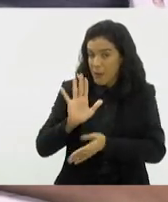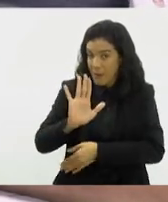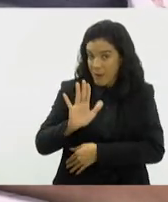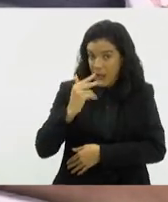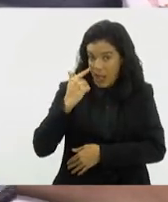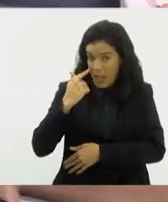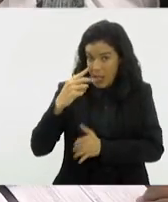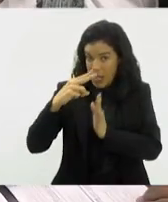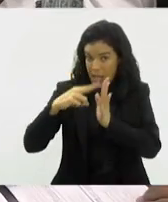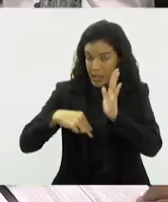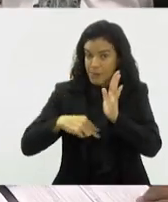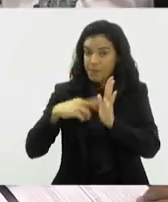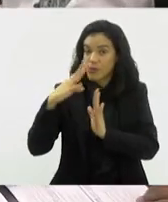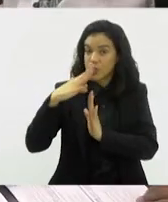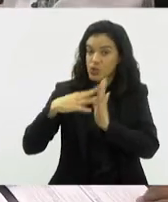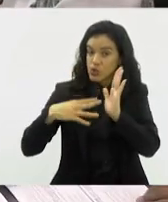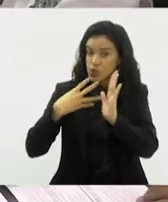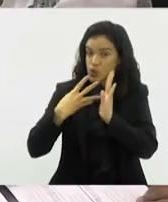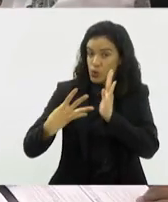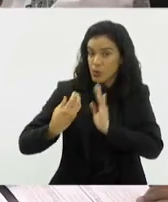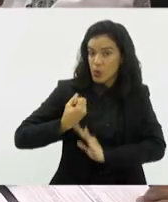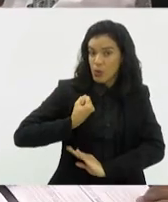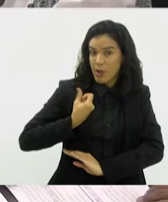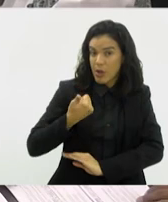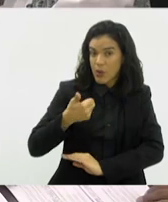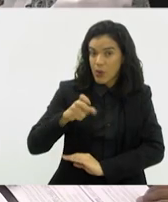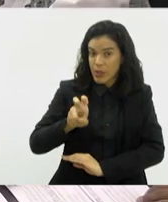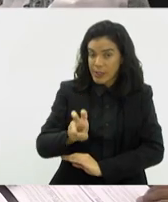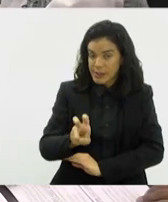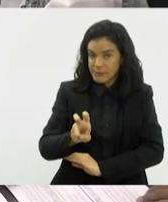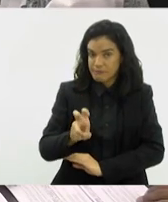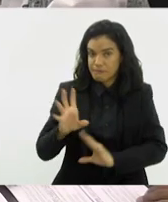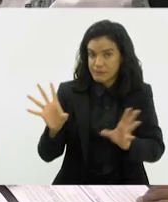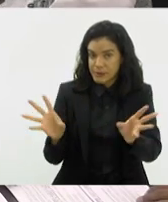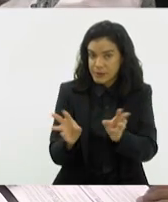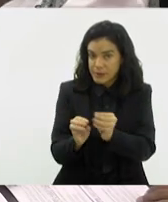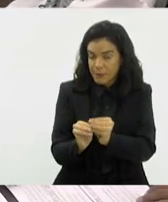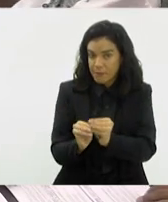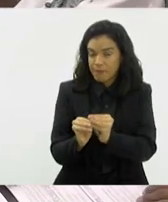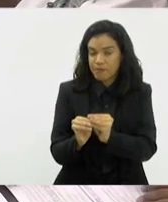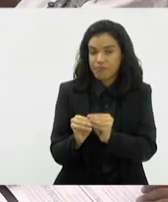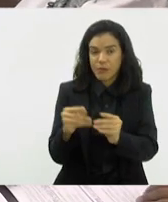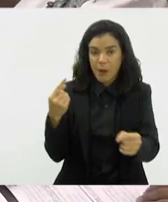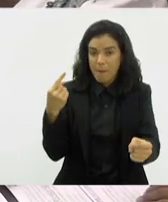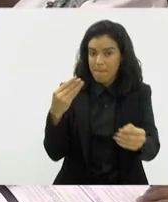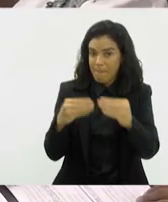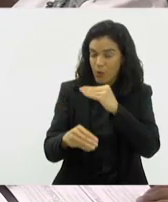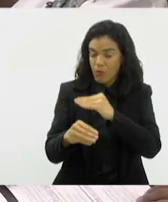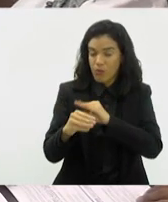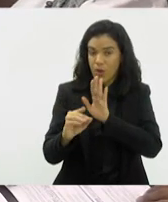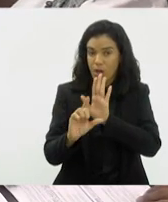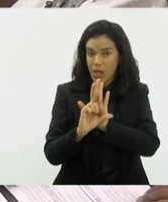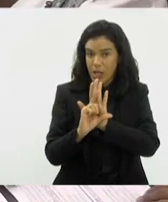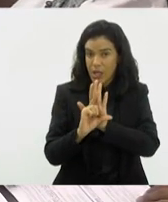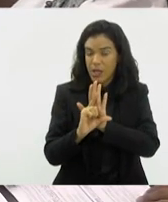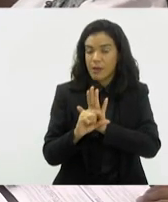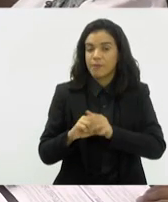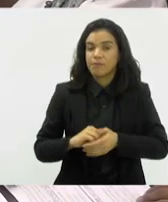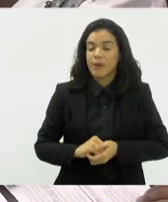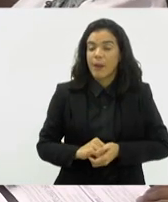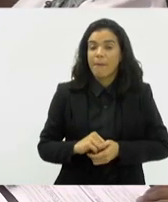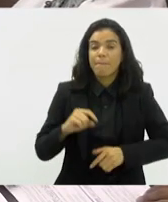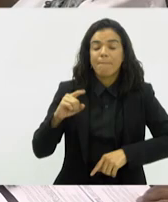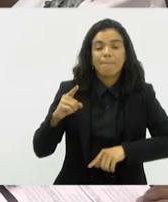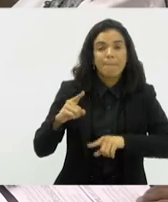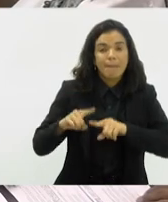a súmula número 15, síntese, ilegalidade. matéria estranha em projeto de lei de